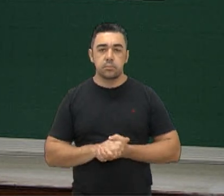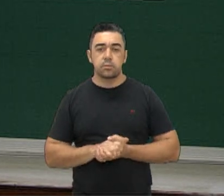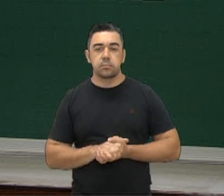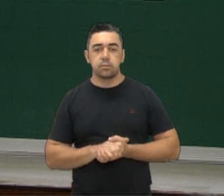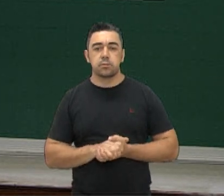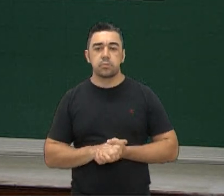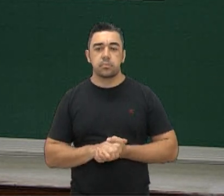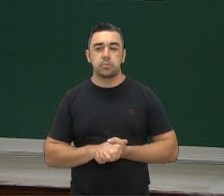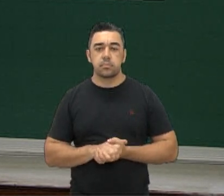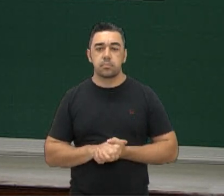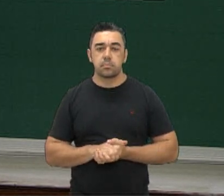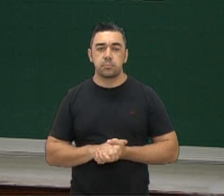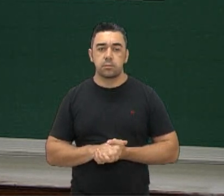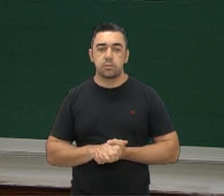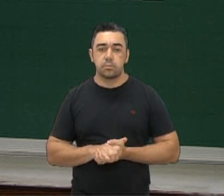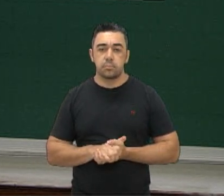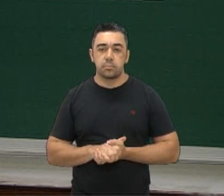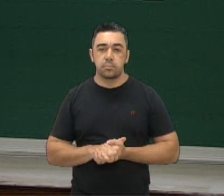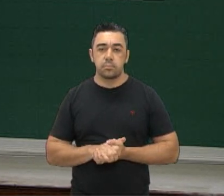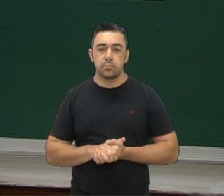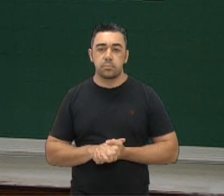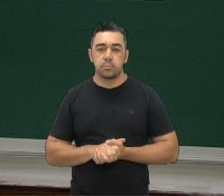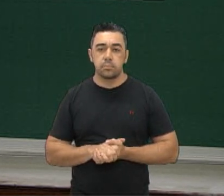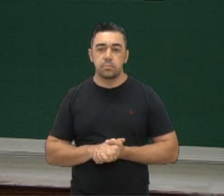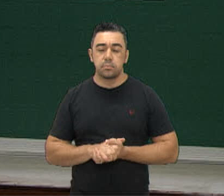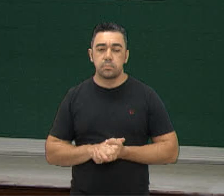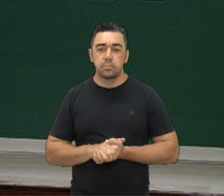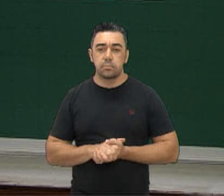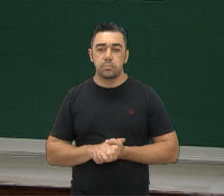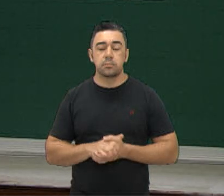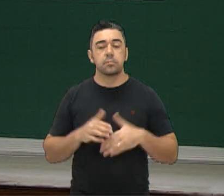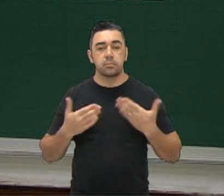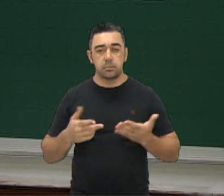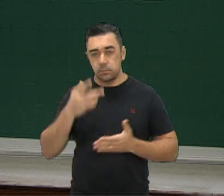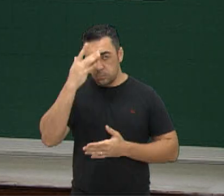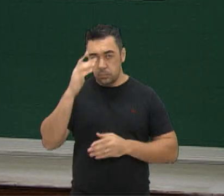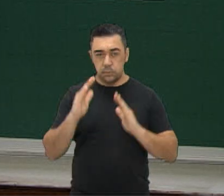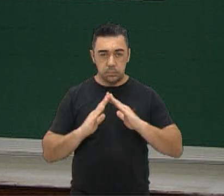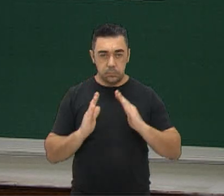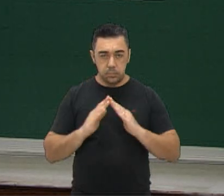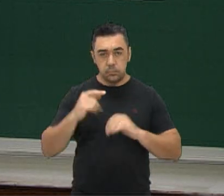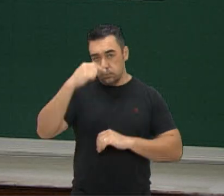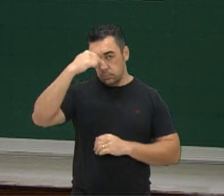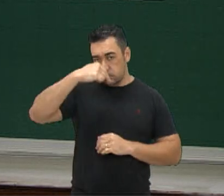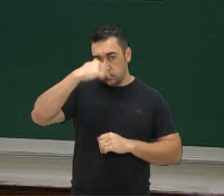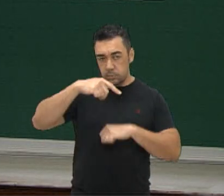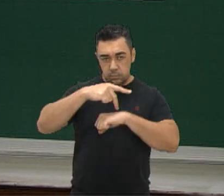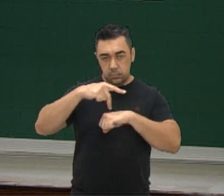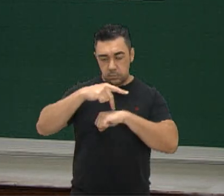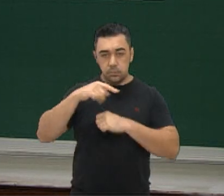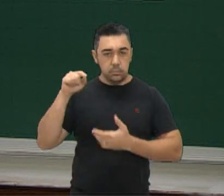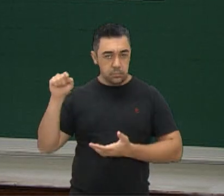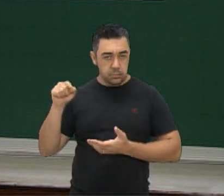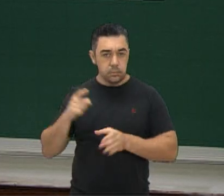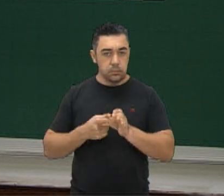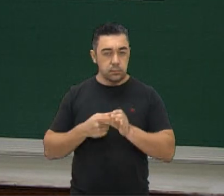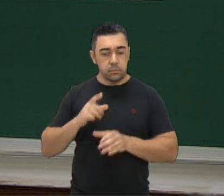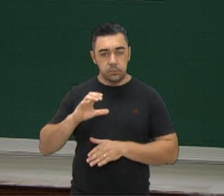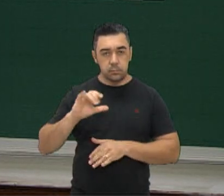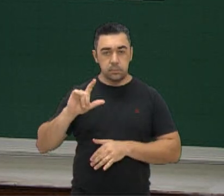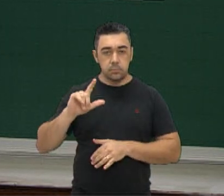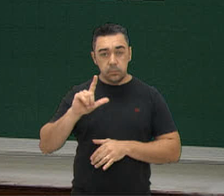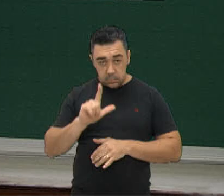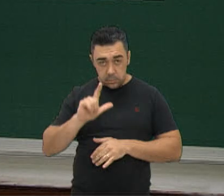não podrão olvidar seus paraguas ao sair de seus trabalhos, ou seja, as pessoas que vivem lá no Peru,